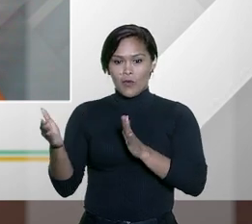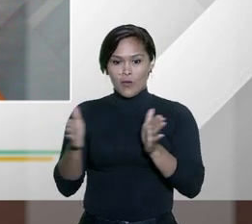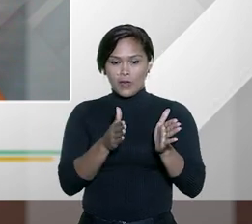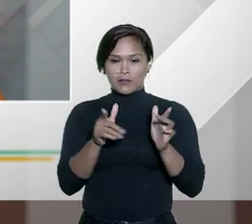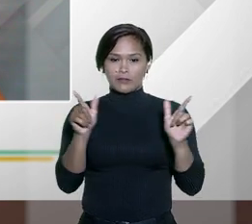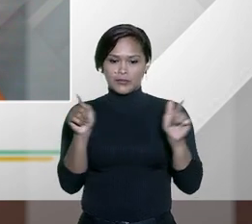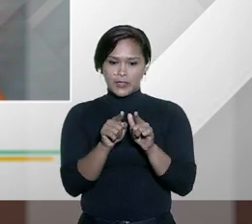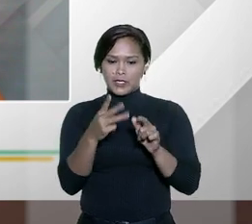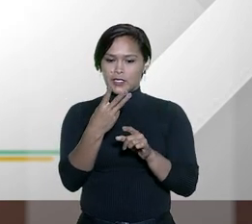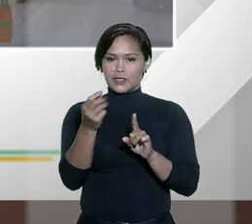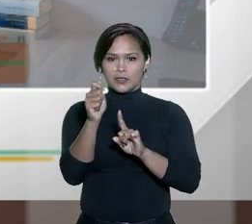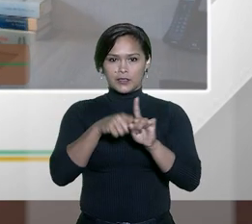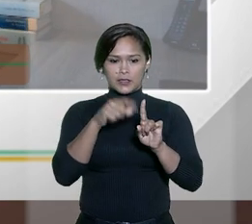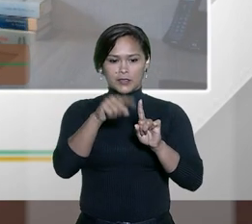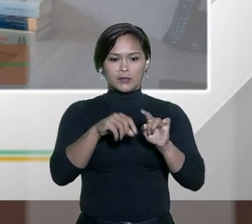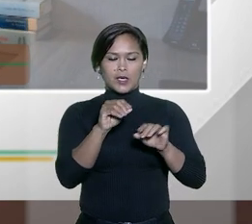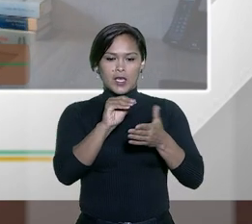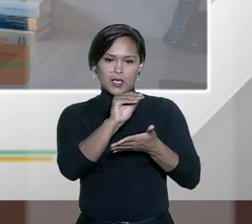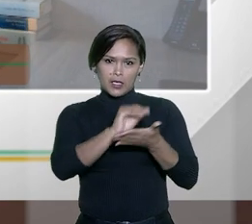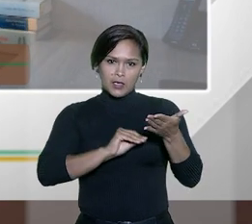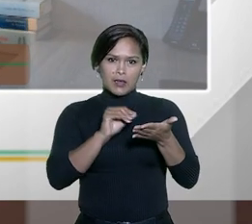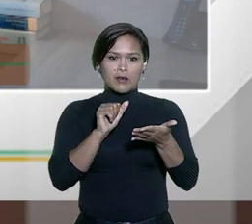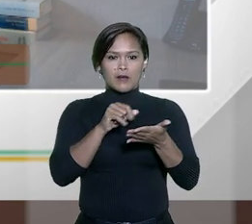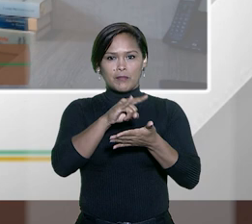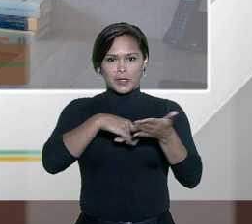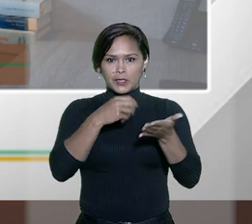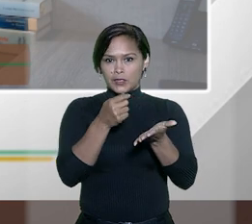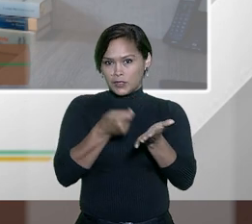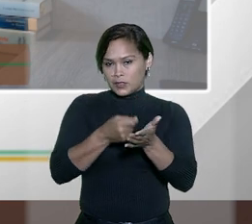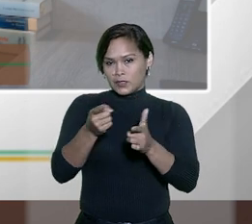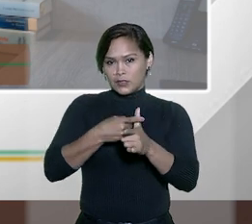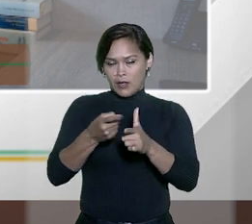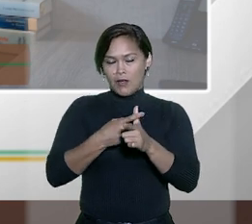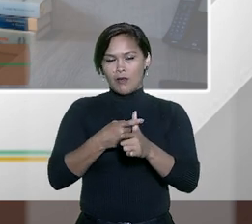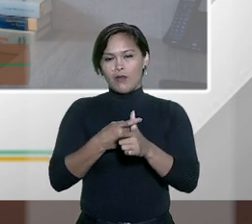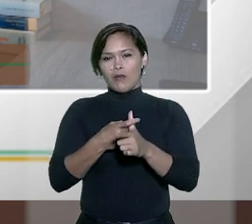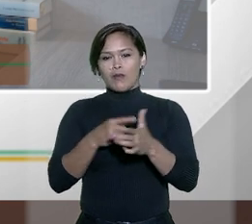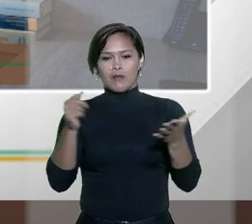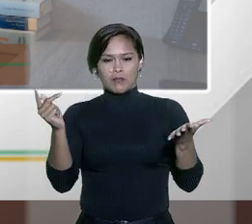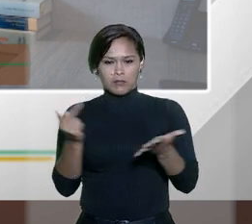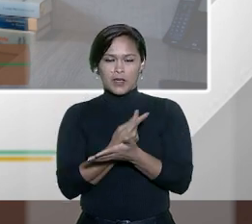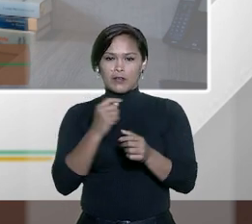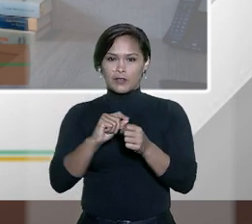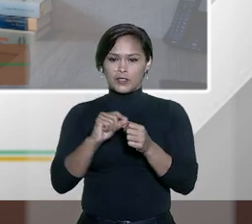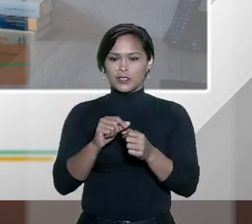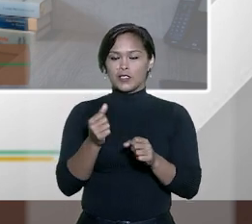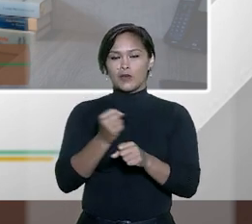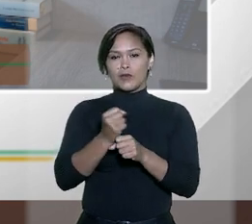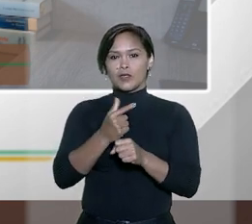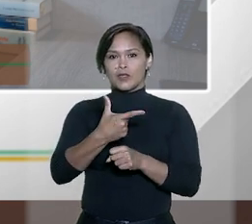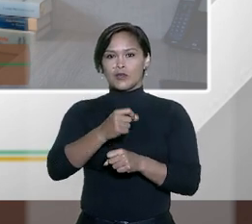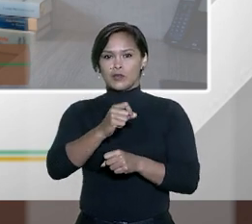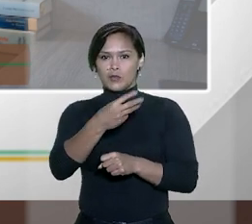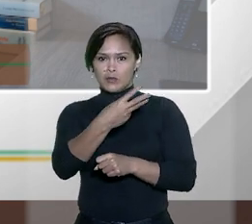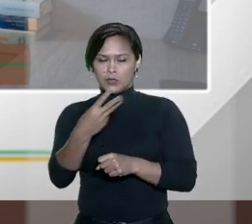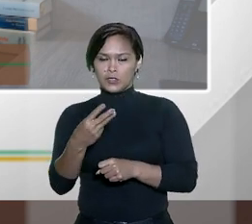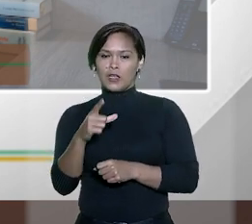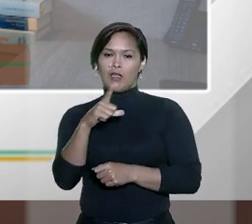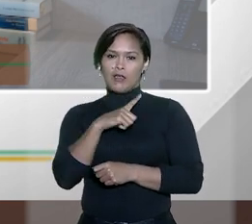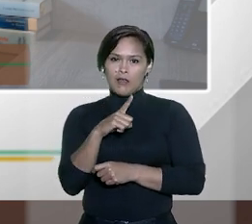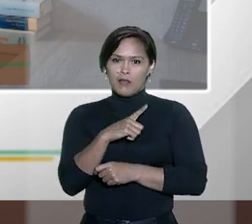essa redução em 3 meses na expedição de precatórios, provavelmente o ano de 2023